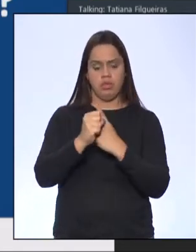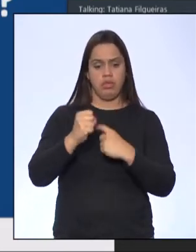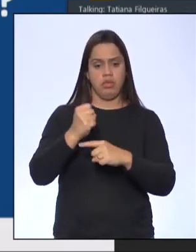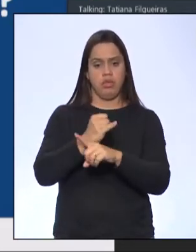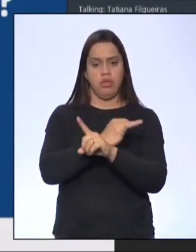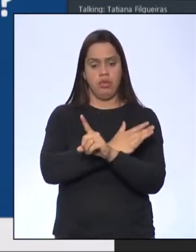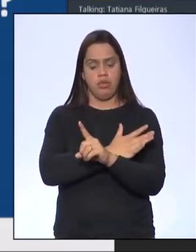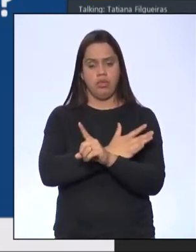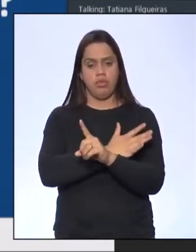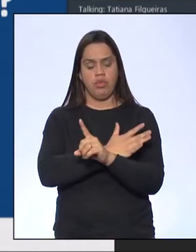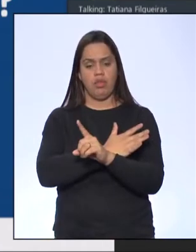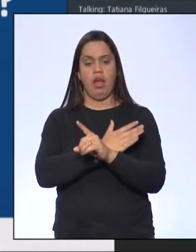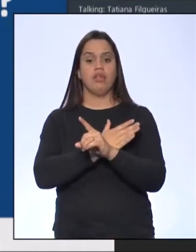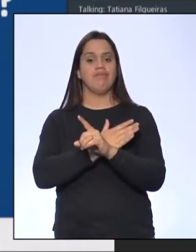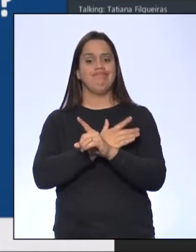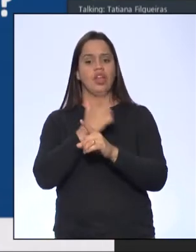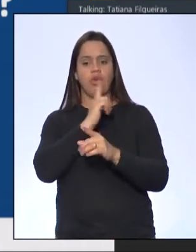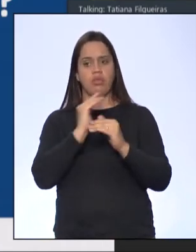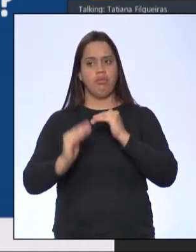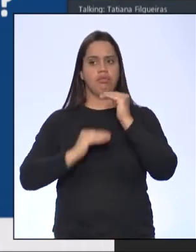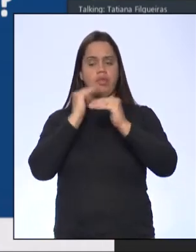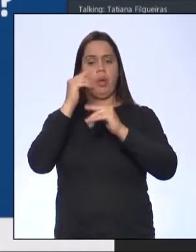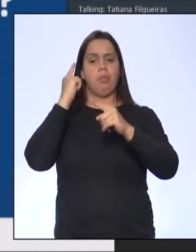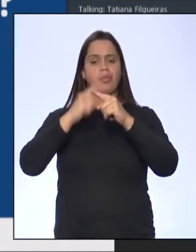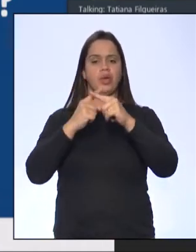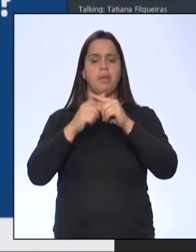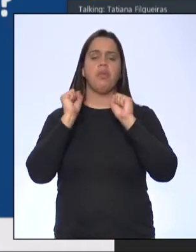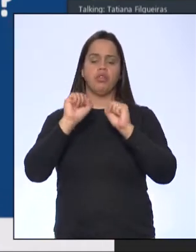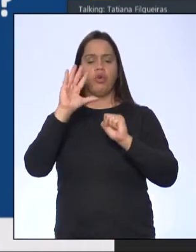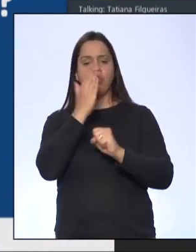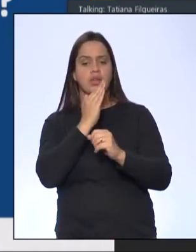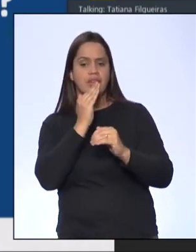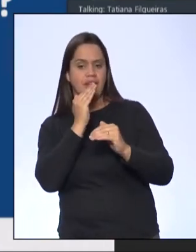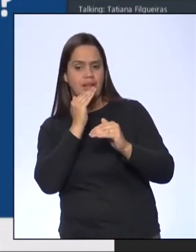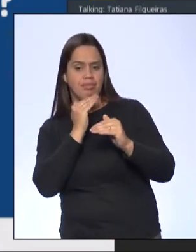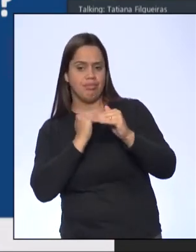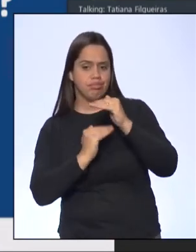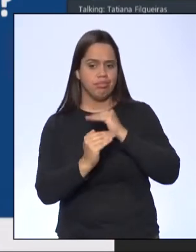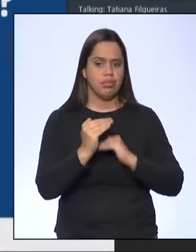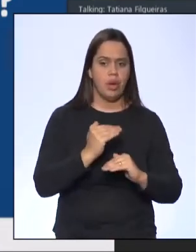trás, porque é um momento de tomada de consciência para que elas podem ser